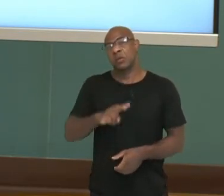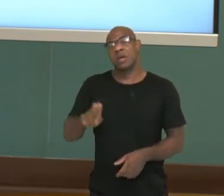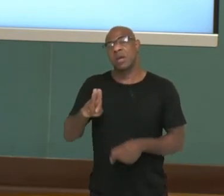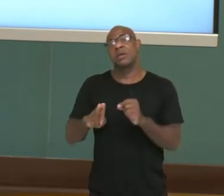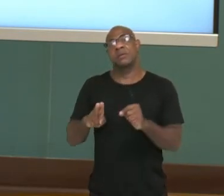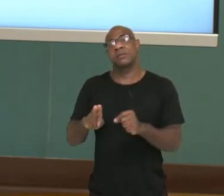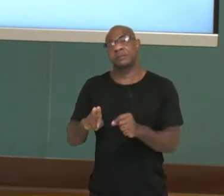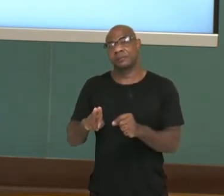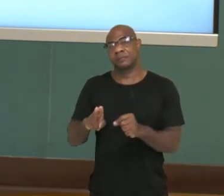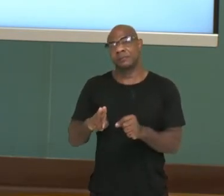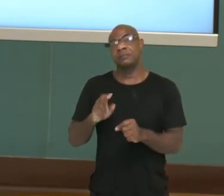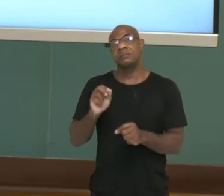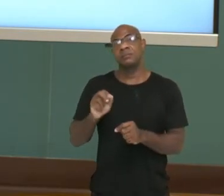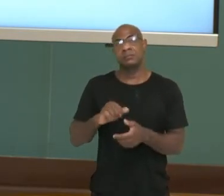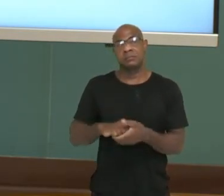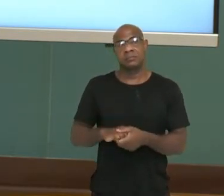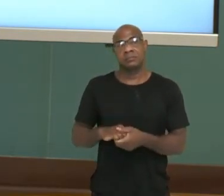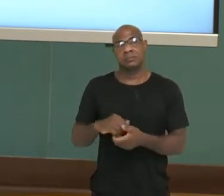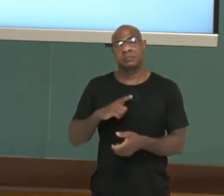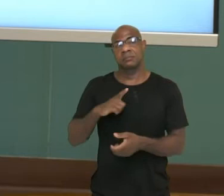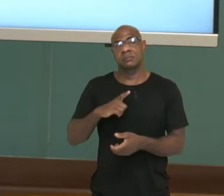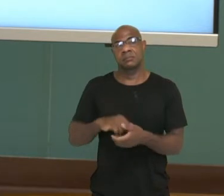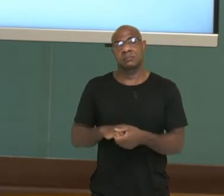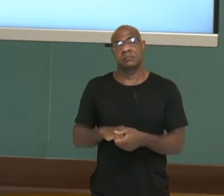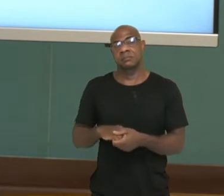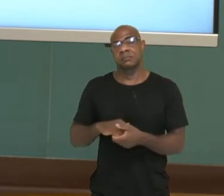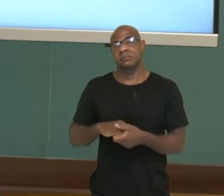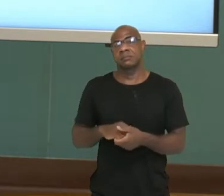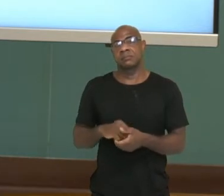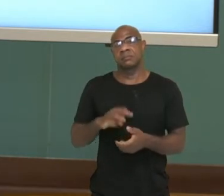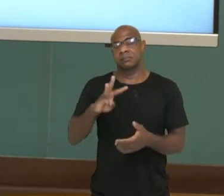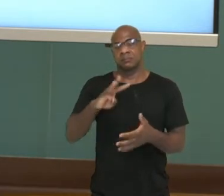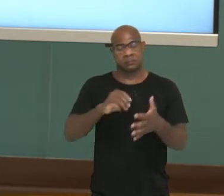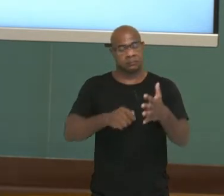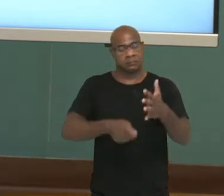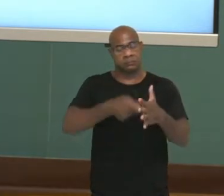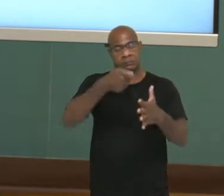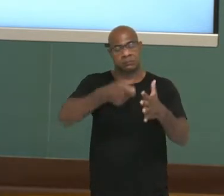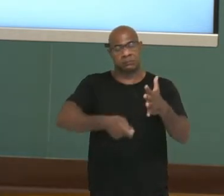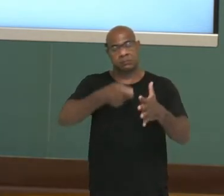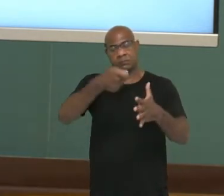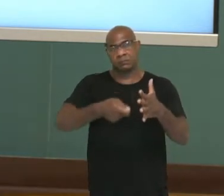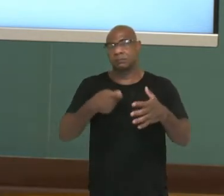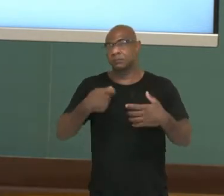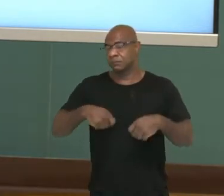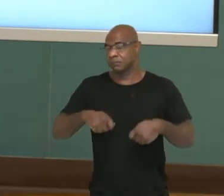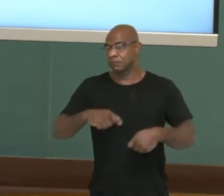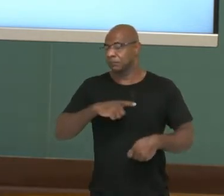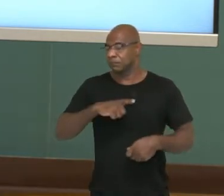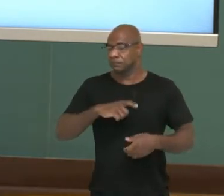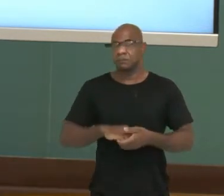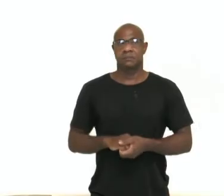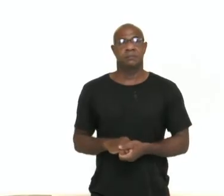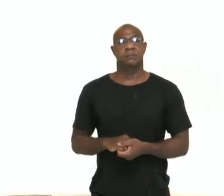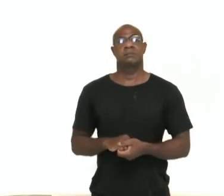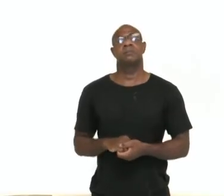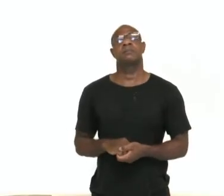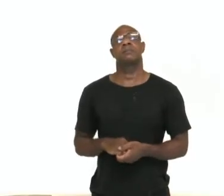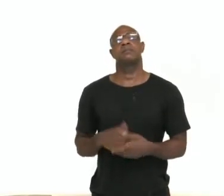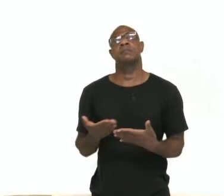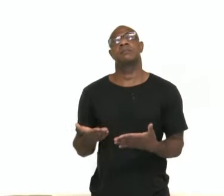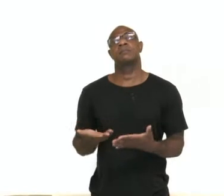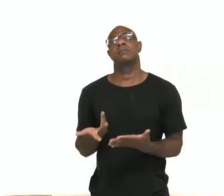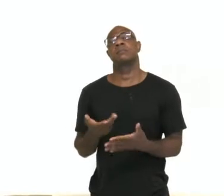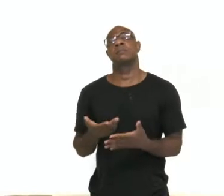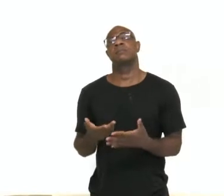330 volts. A máquina tem que ser trifásica, tá? Mas vamos continuar aqui. Qual é o efeito de eu